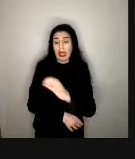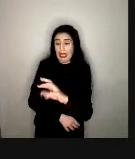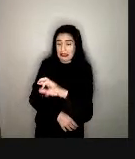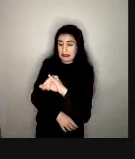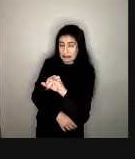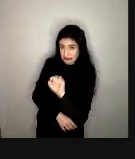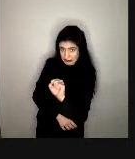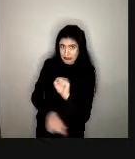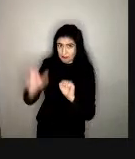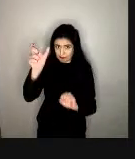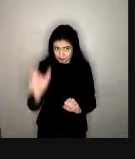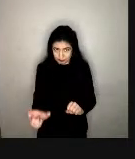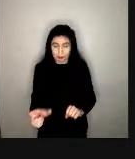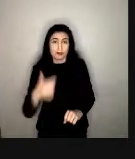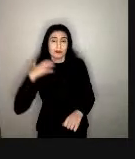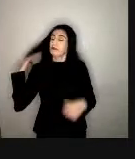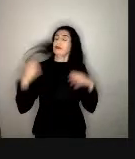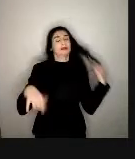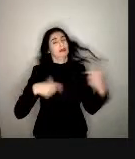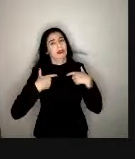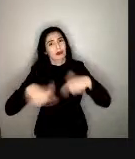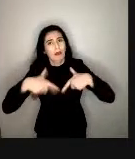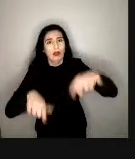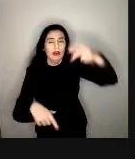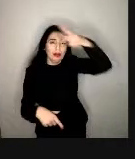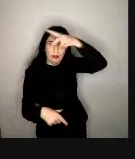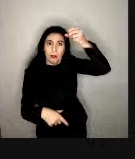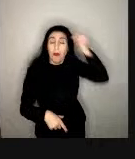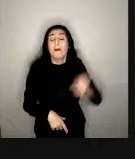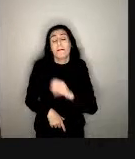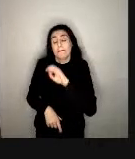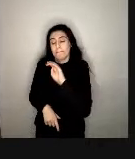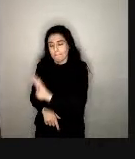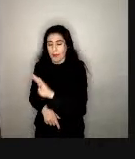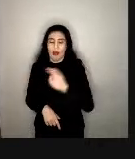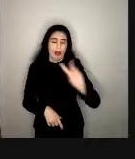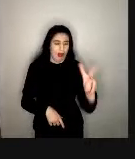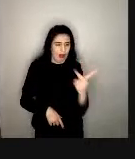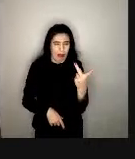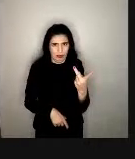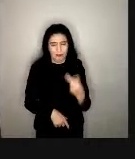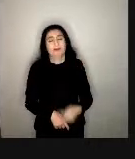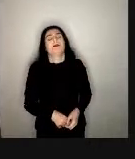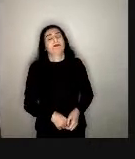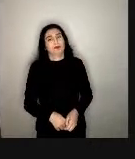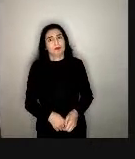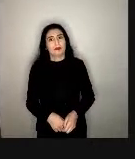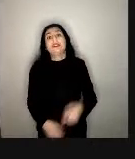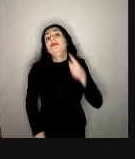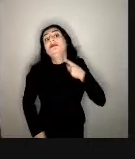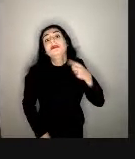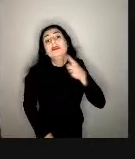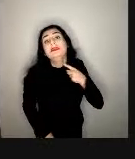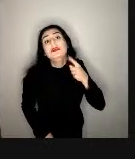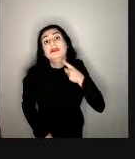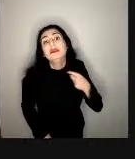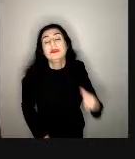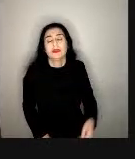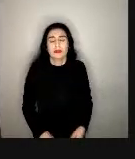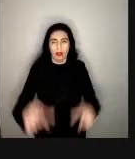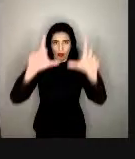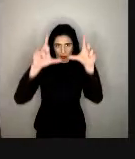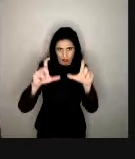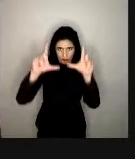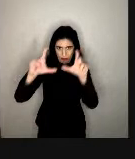A Cris é uma funcionária pública de Belo Horizonte, né? Quando nós fizemos essa foto, foi na véspera